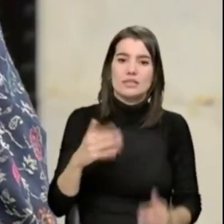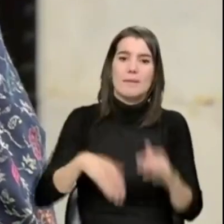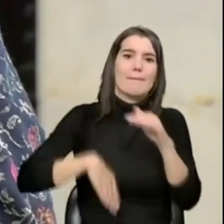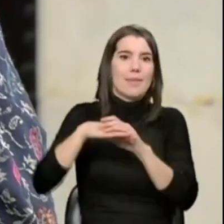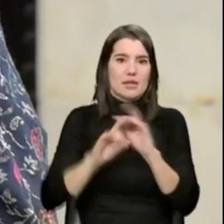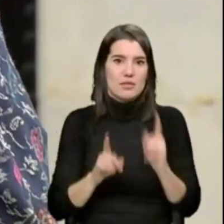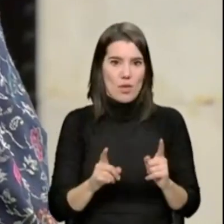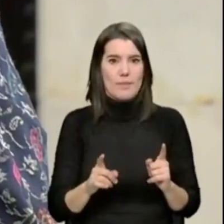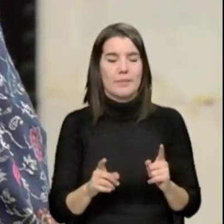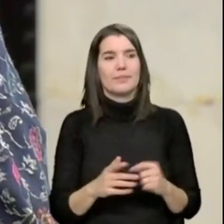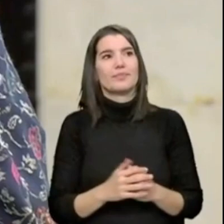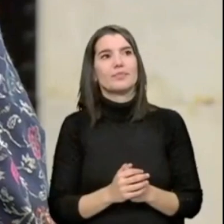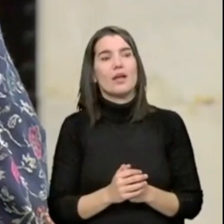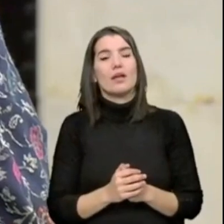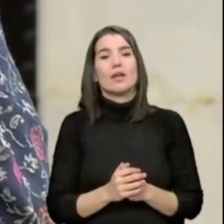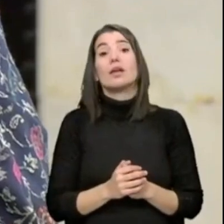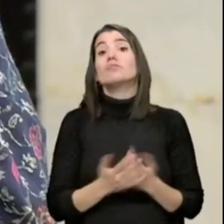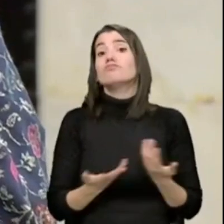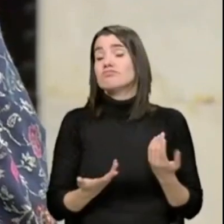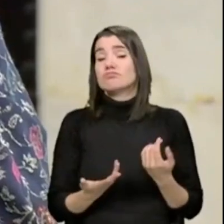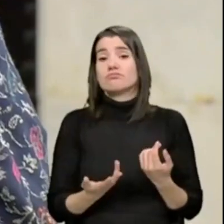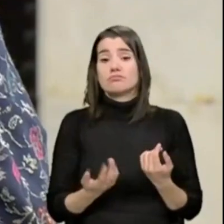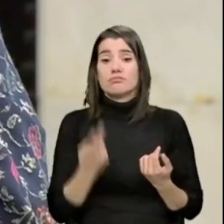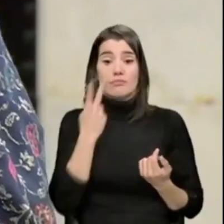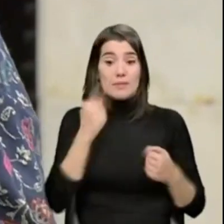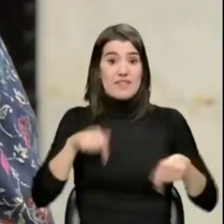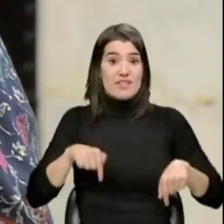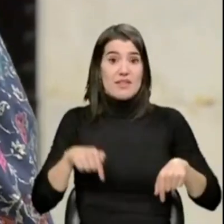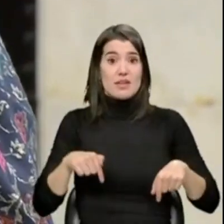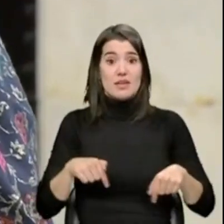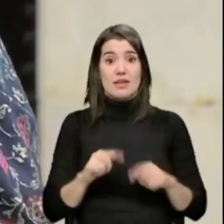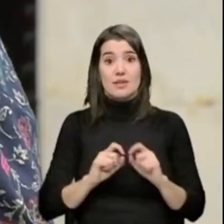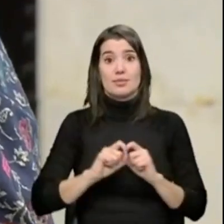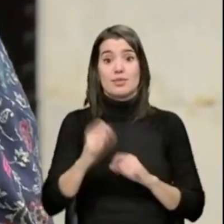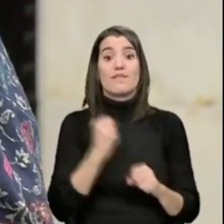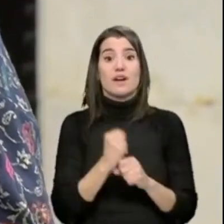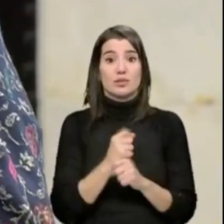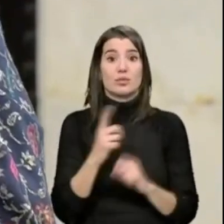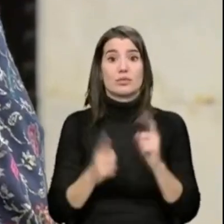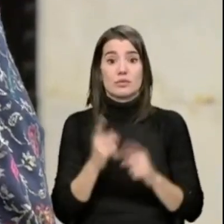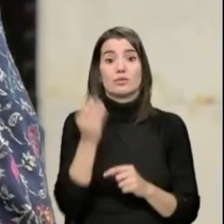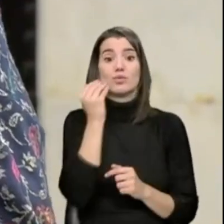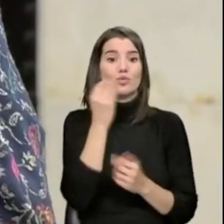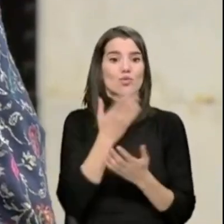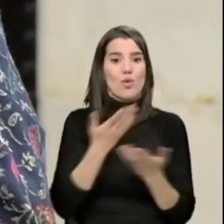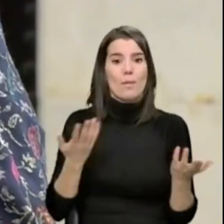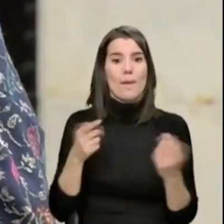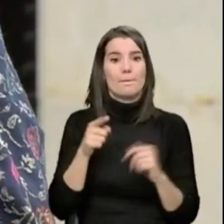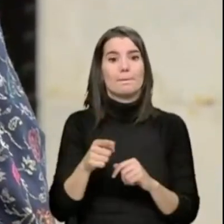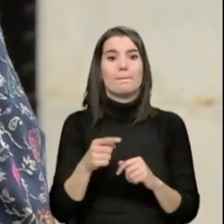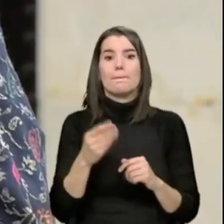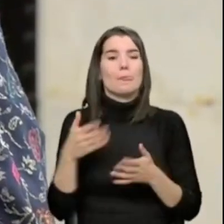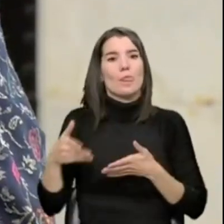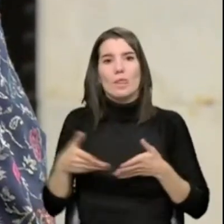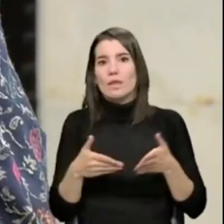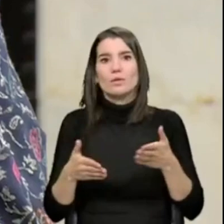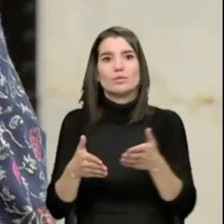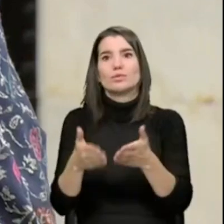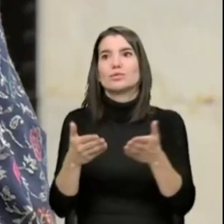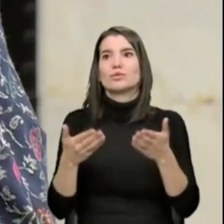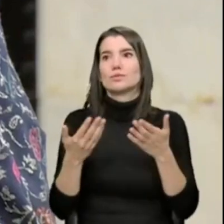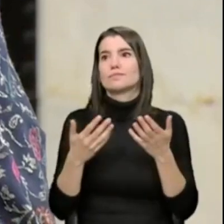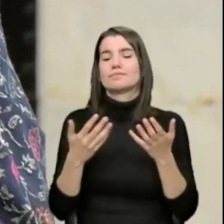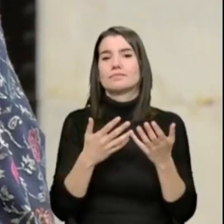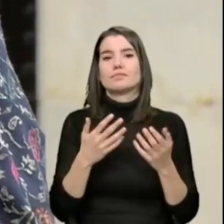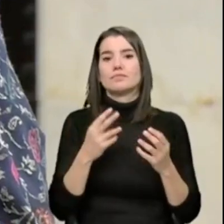que eu faço durante essa minha vivência cá, ou como é que eu me lido, como é que me conduzo para poder